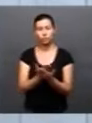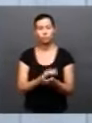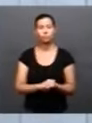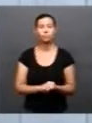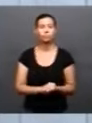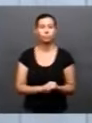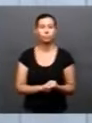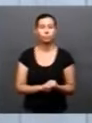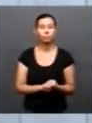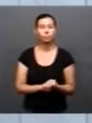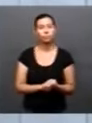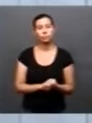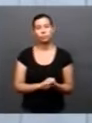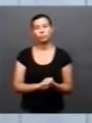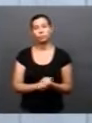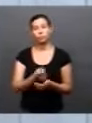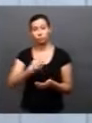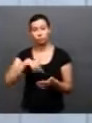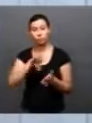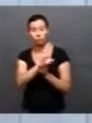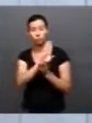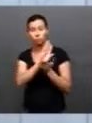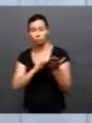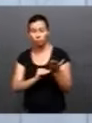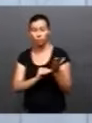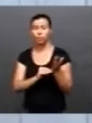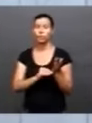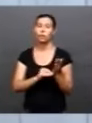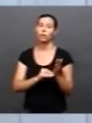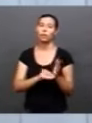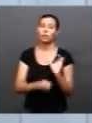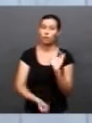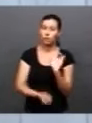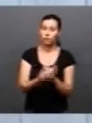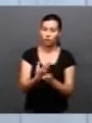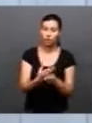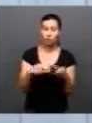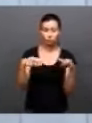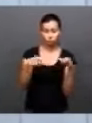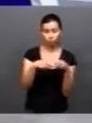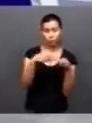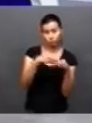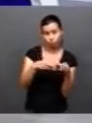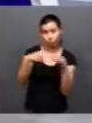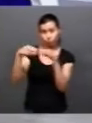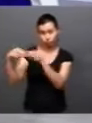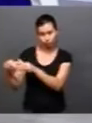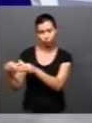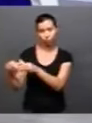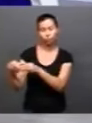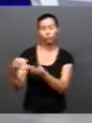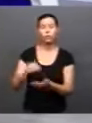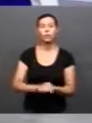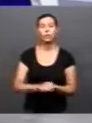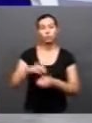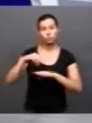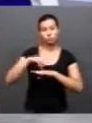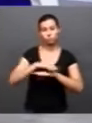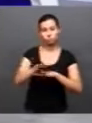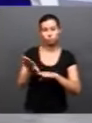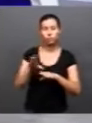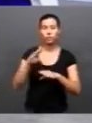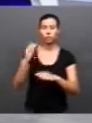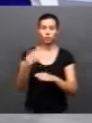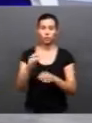para que a gente possa se espelhar e criar essa divisão, apesar de todas as dificuldades que as universidades públicas